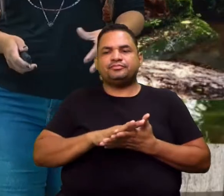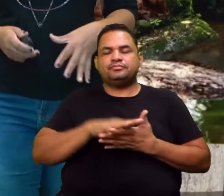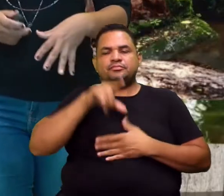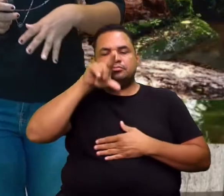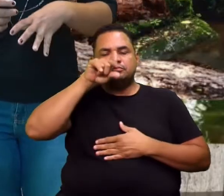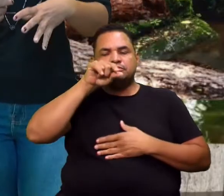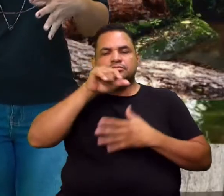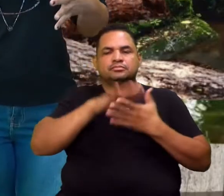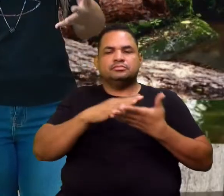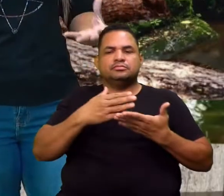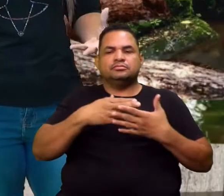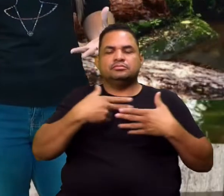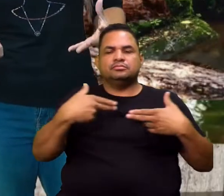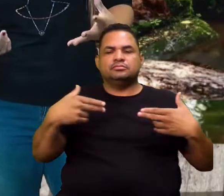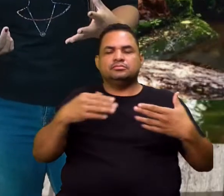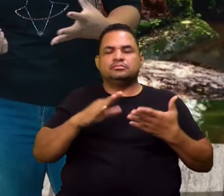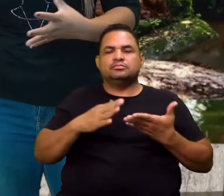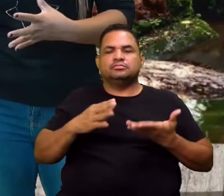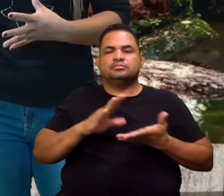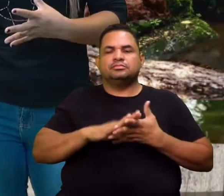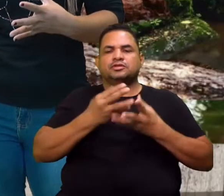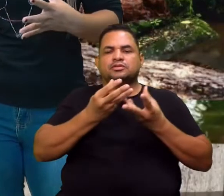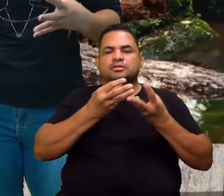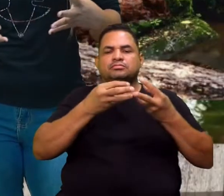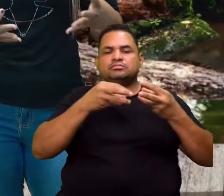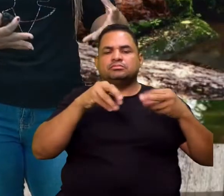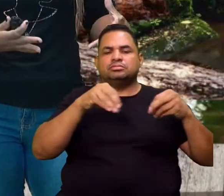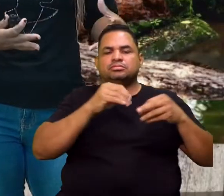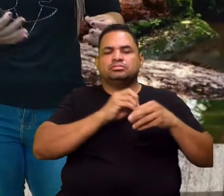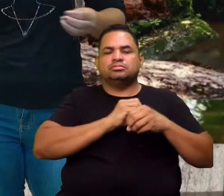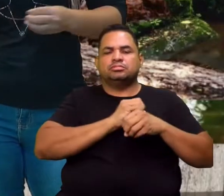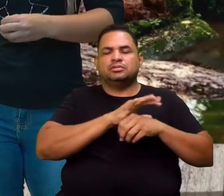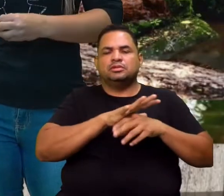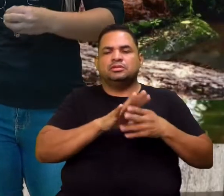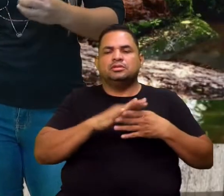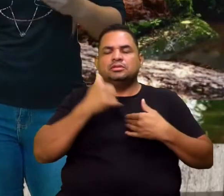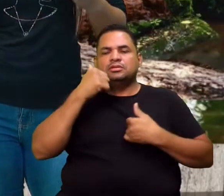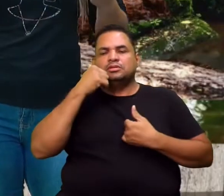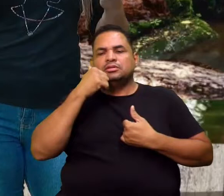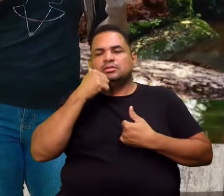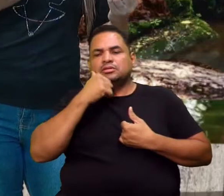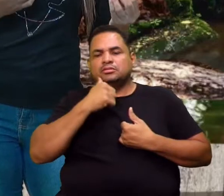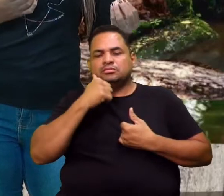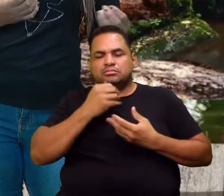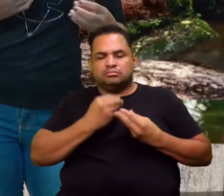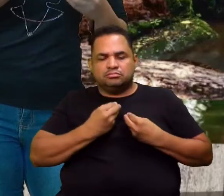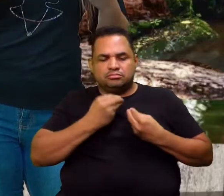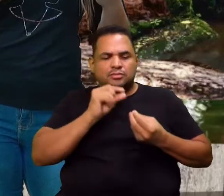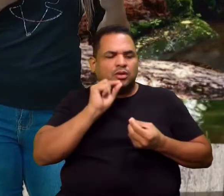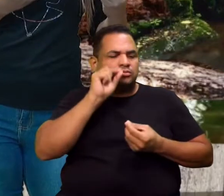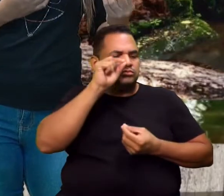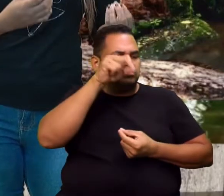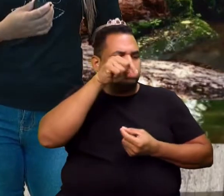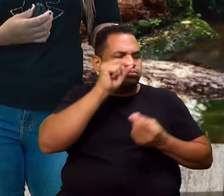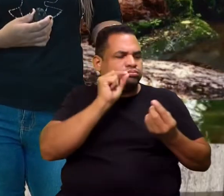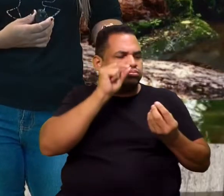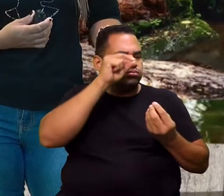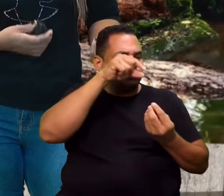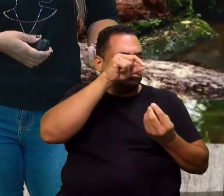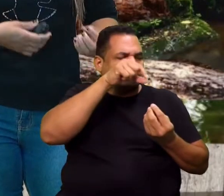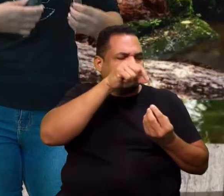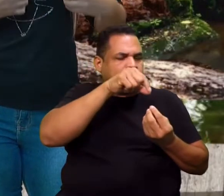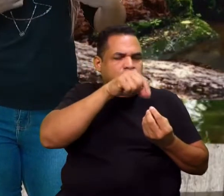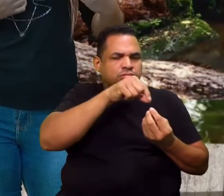ali, depois que eclode, a fêmea ainda passa algum tempo trazendo nos biquinhos, né, depositando nos biquinhos